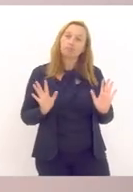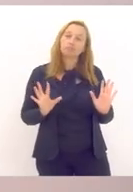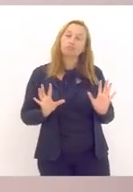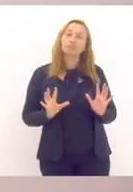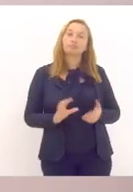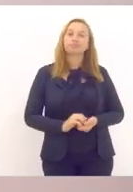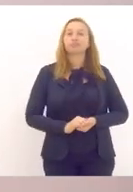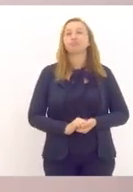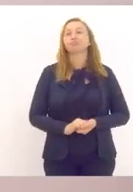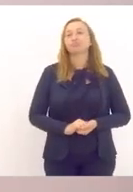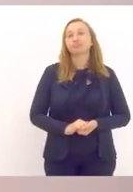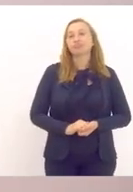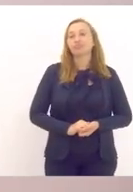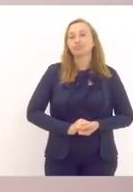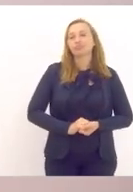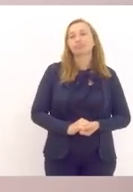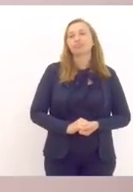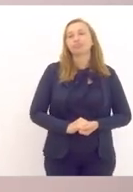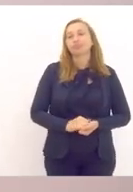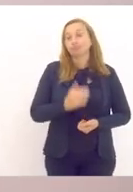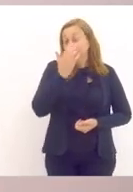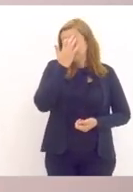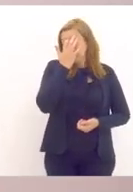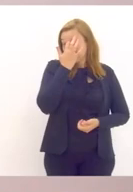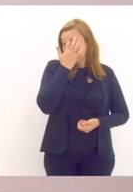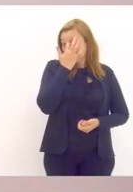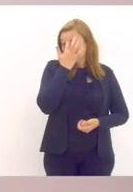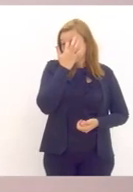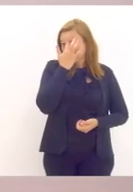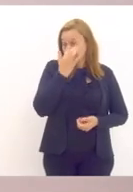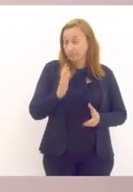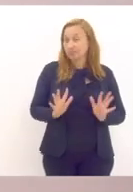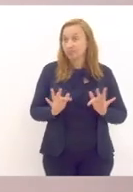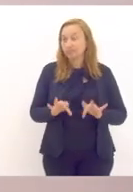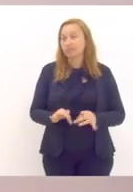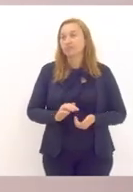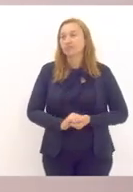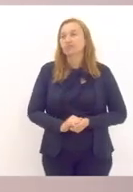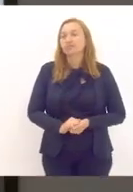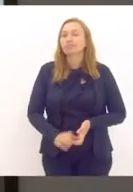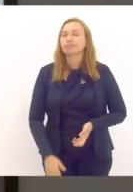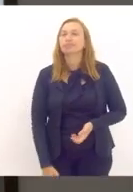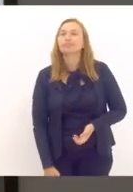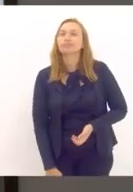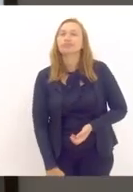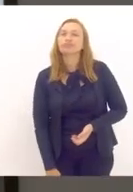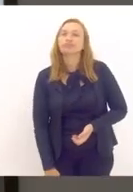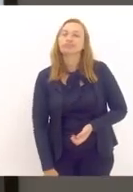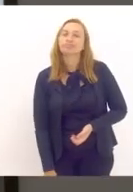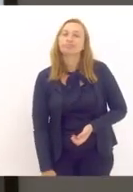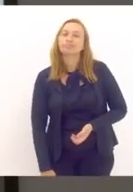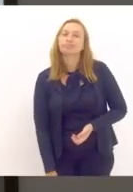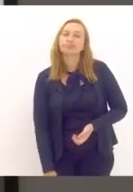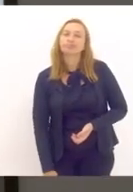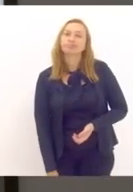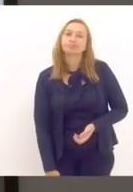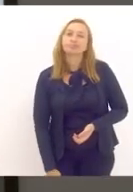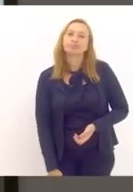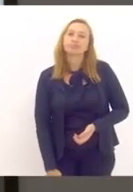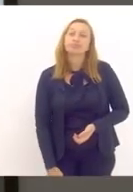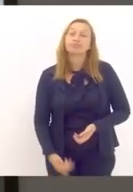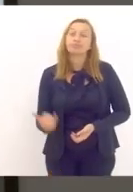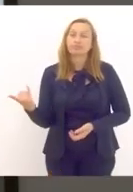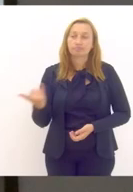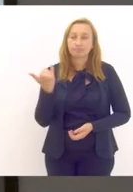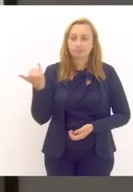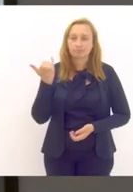decisivo e com uma boa interlocução. Essa que é a minha expectativa. Por favor, fechar aqui com dívida. Bem, importante. Quadro importante,